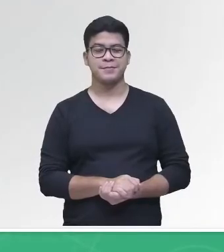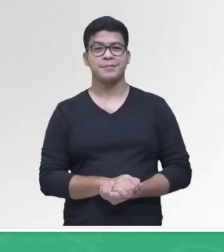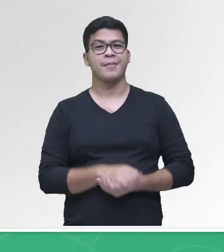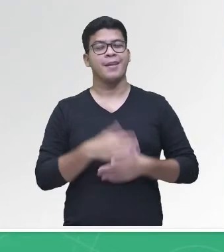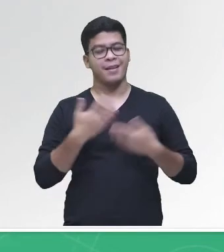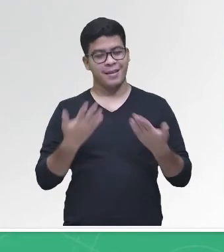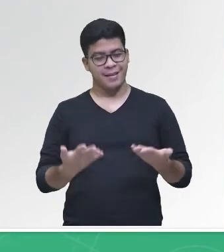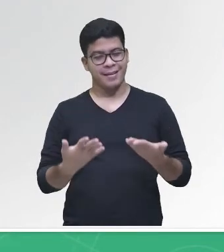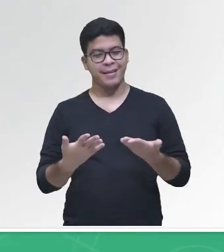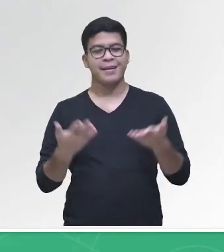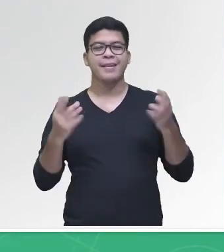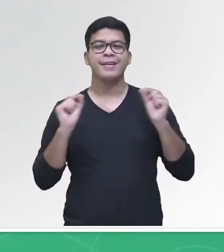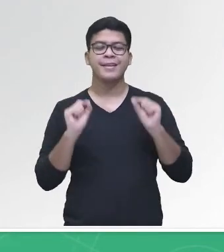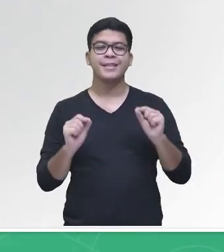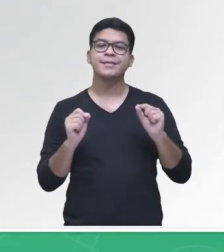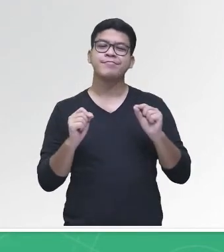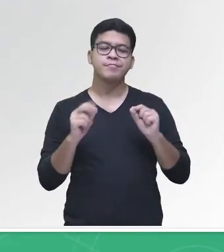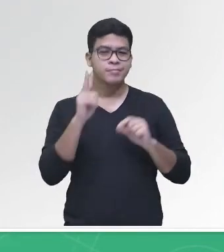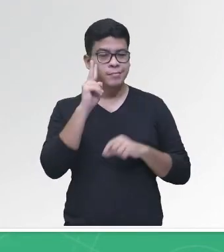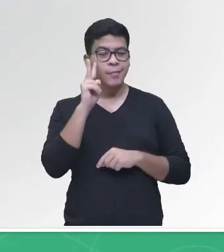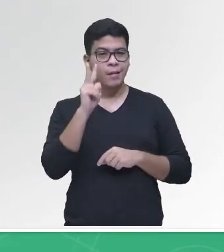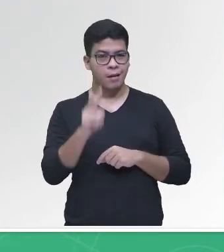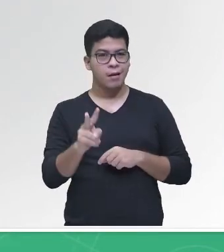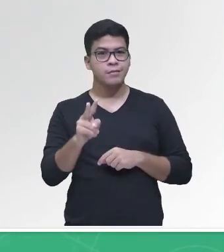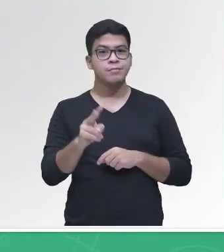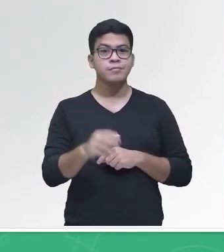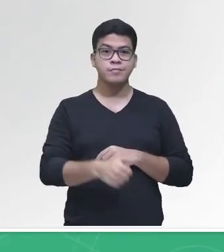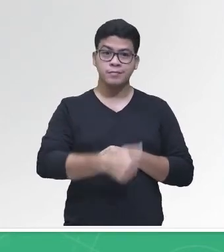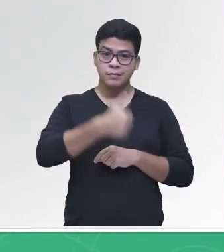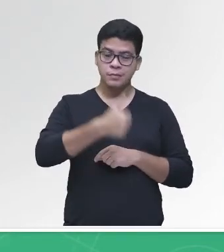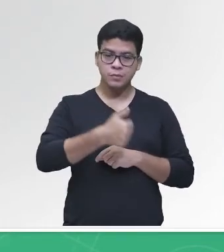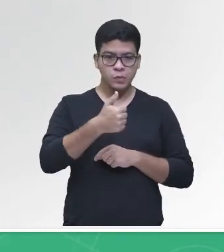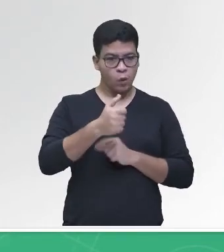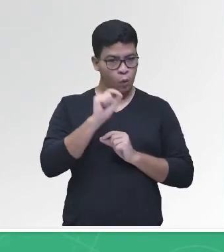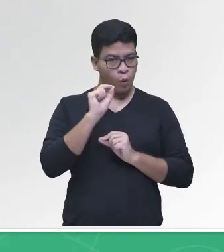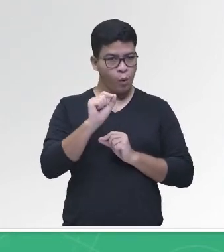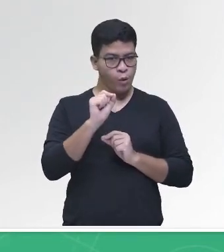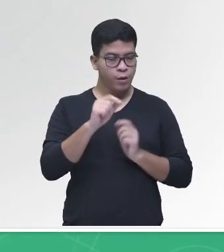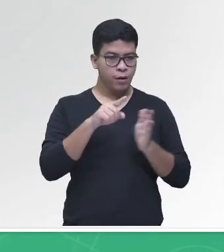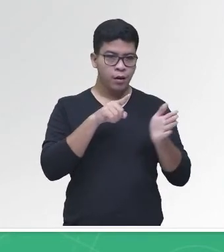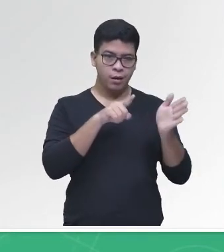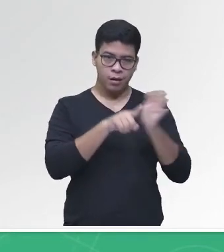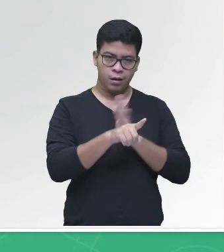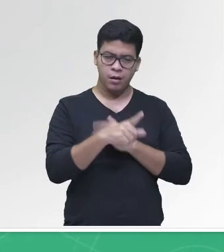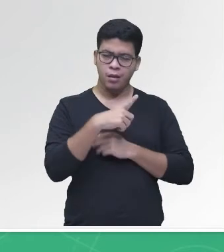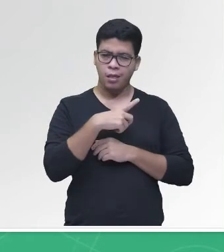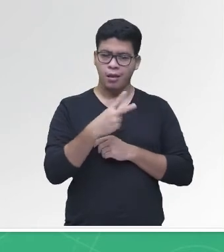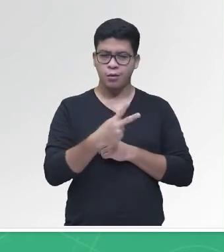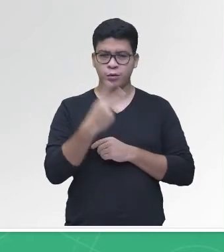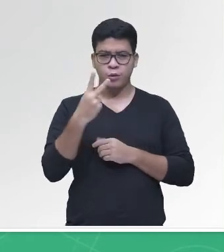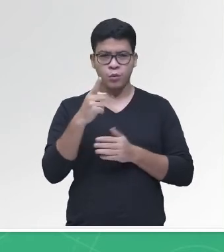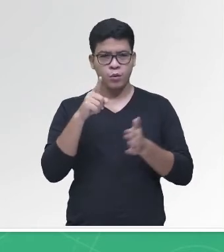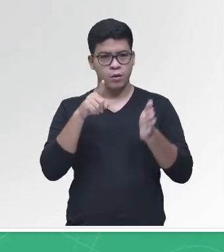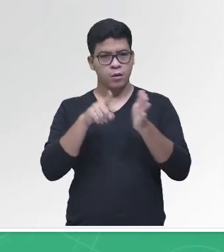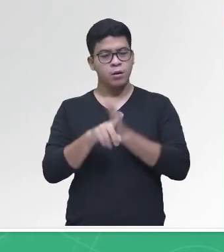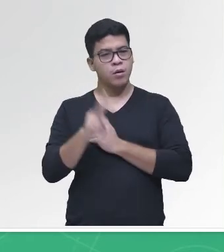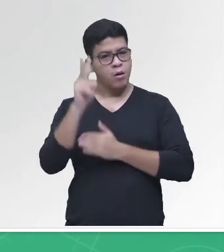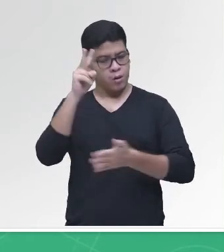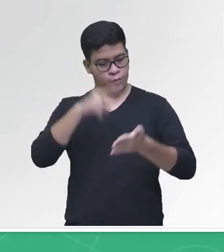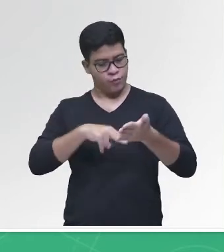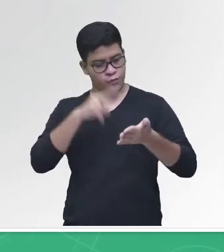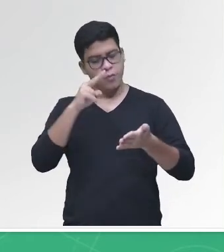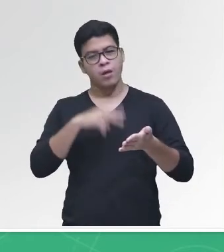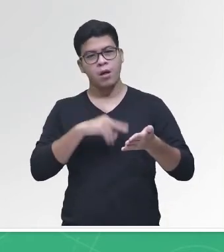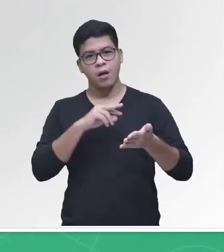Muito bem, pessoal. Olha só, nós temos aí a questão 1. Temos 2 questões, vocês vão ler e